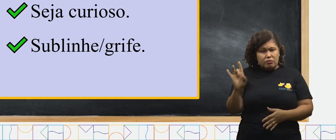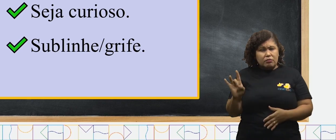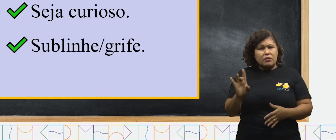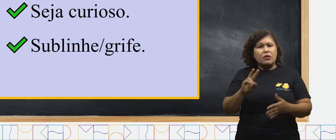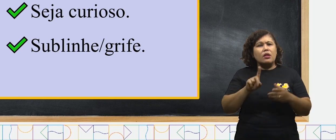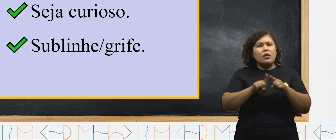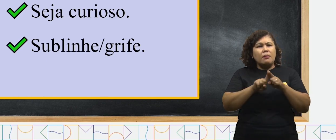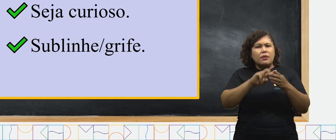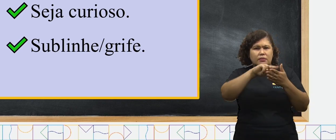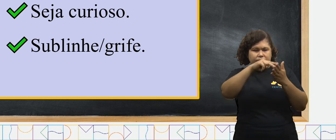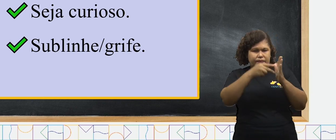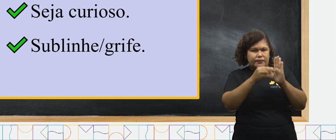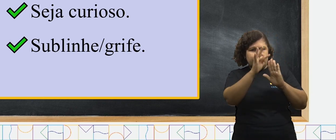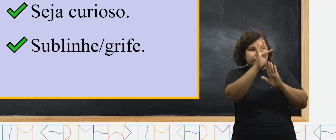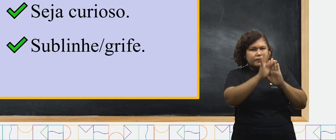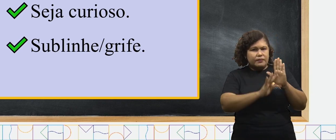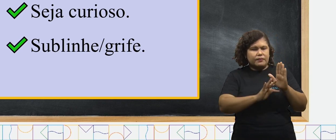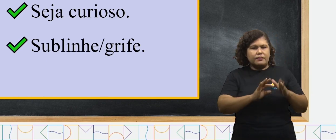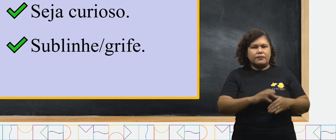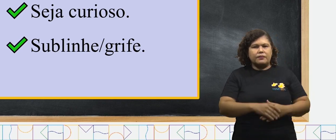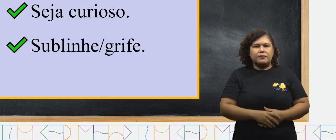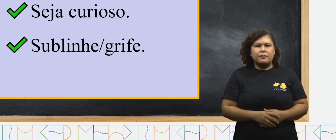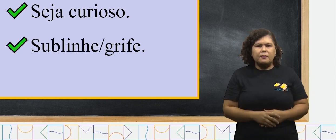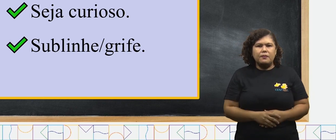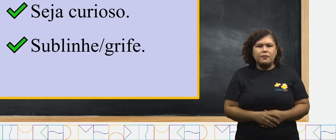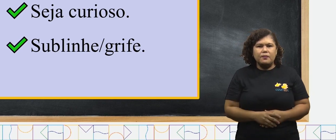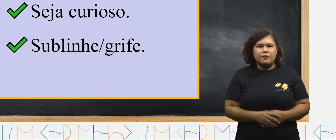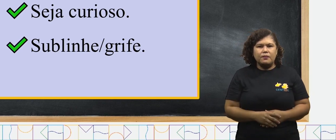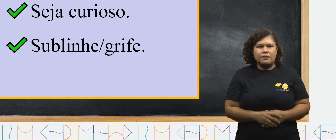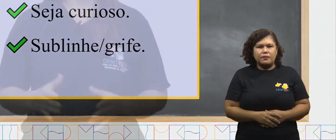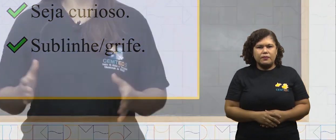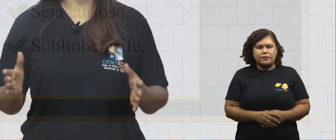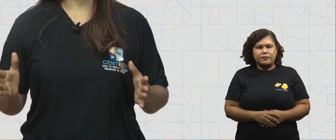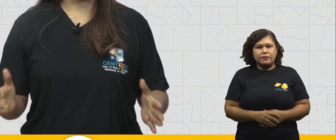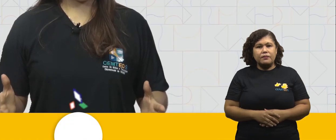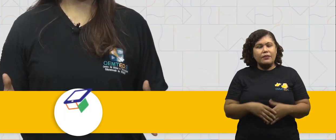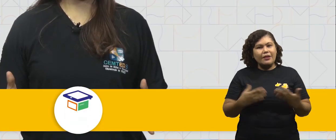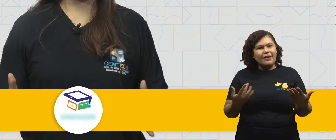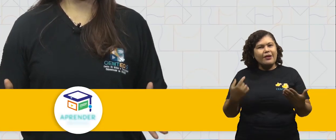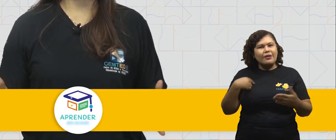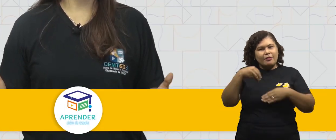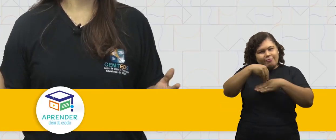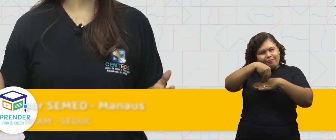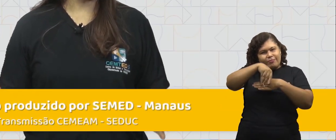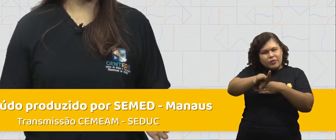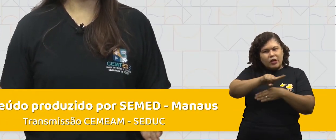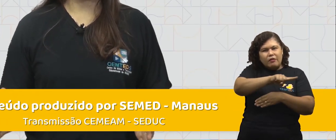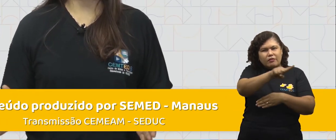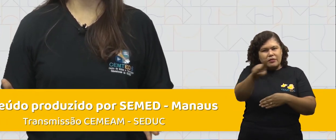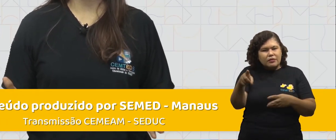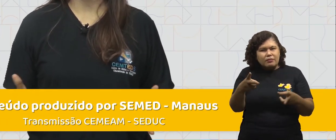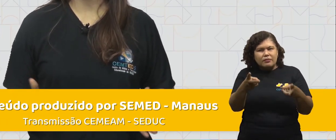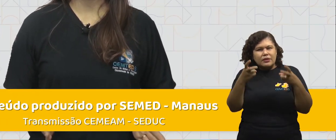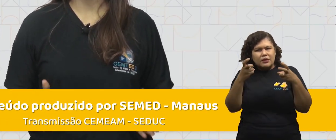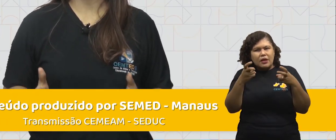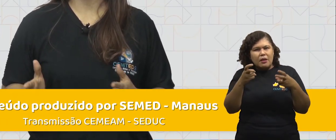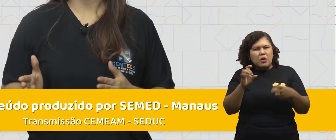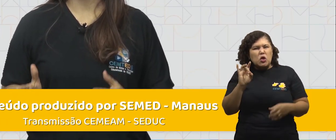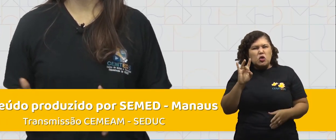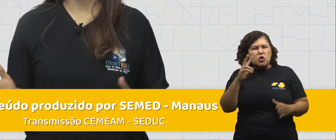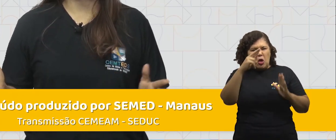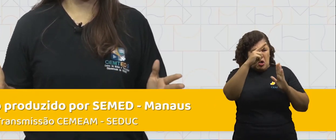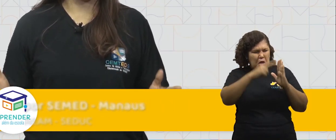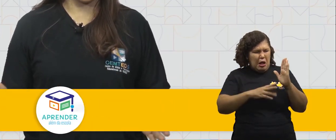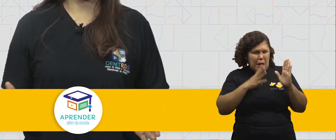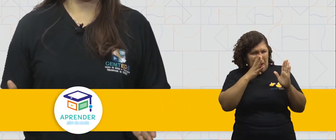mais o significado e o sentido de um texto. Com estas dicas, você percebe que não podemos ler